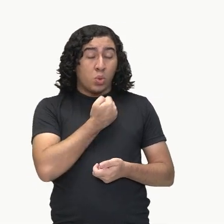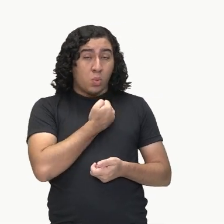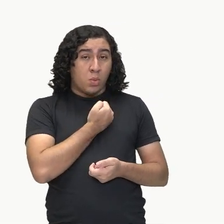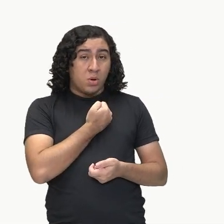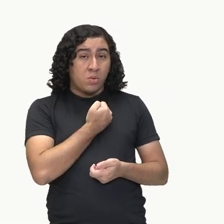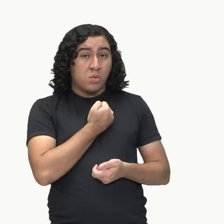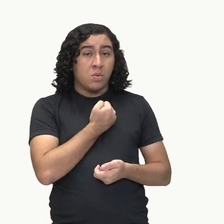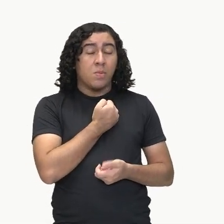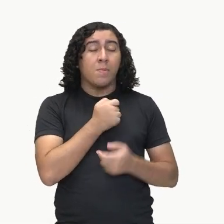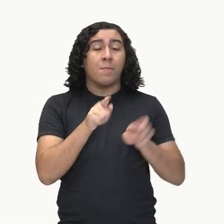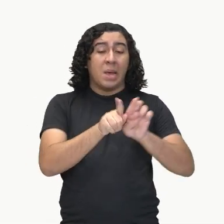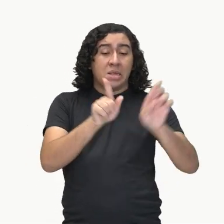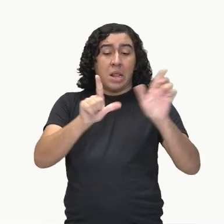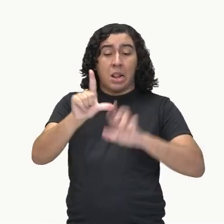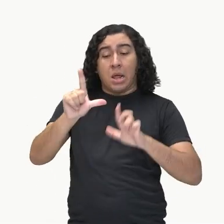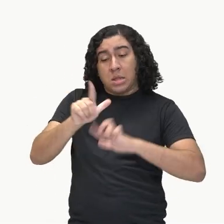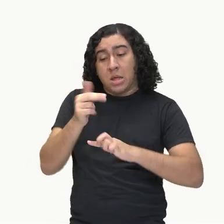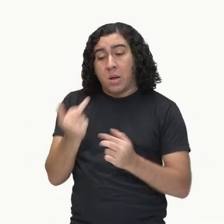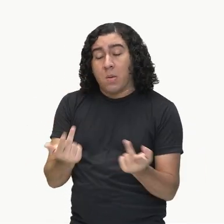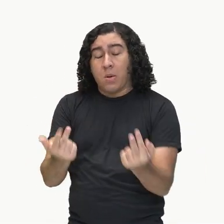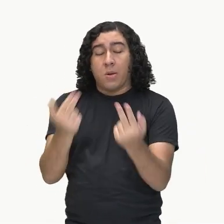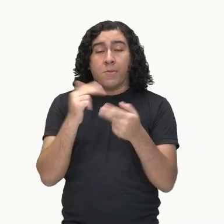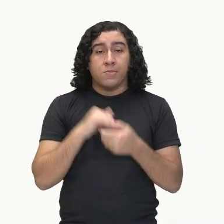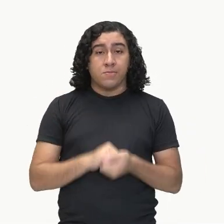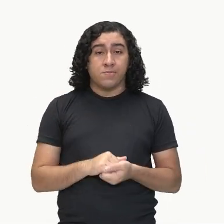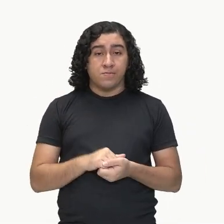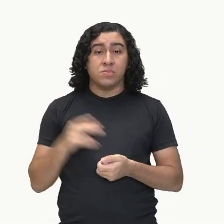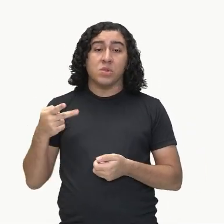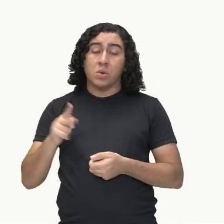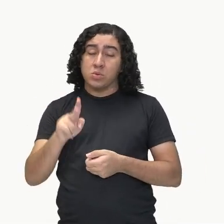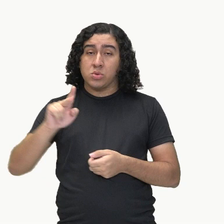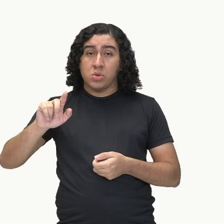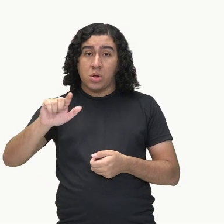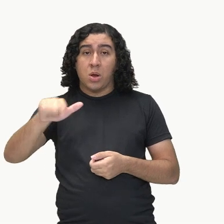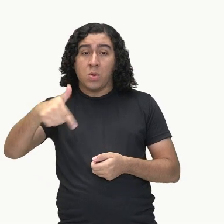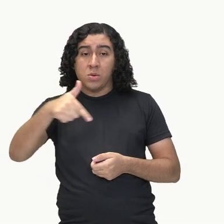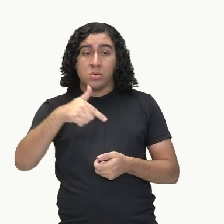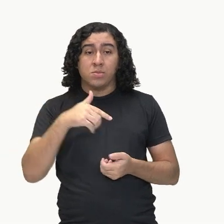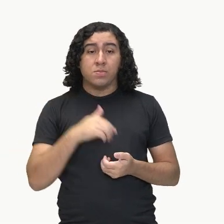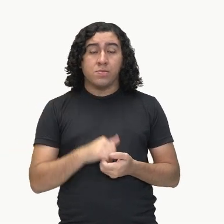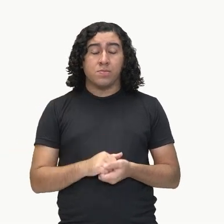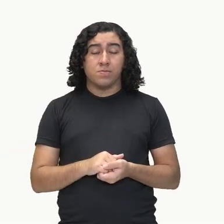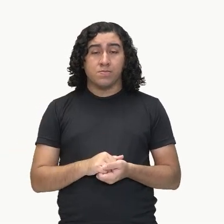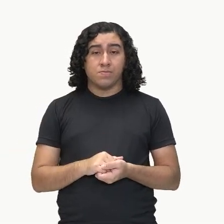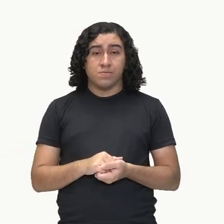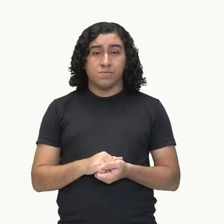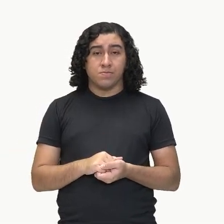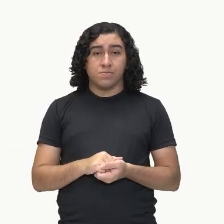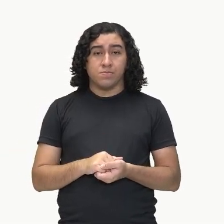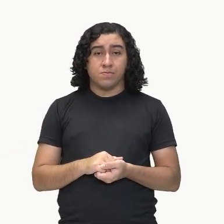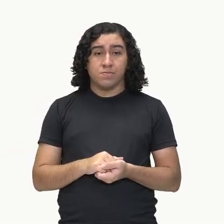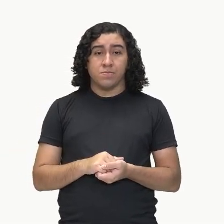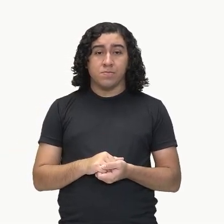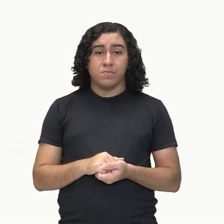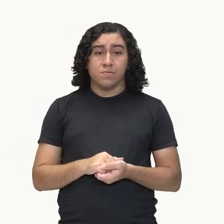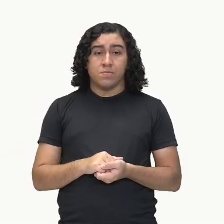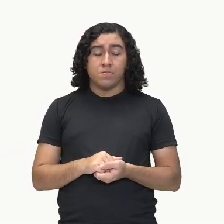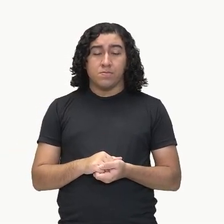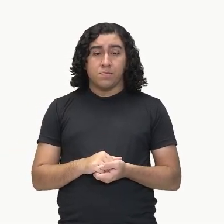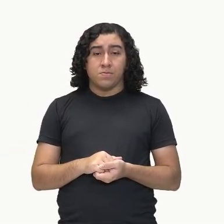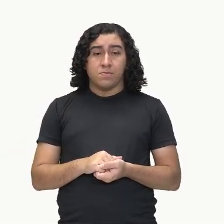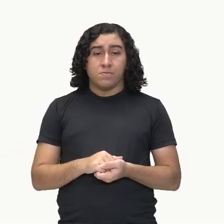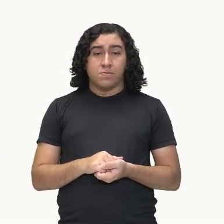parte literal. Mas continuando na nossa observação e a nossa caça a termos semelhantes, nós